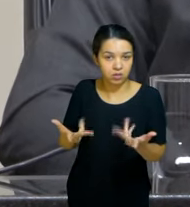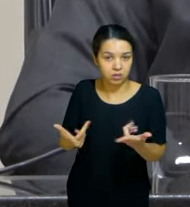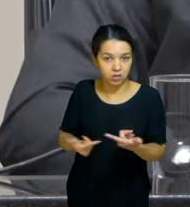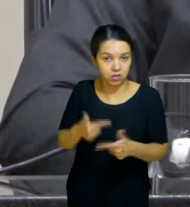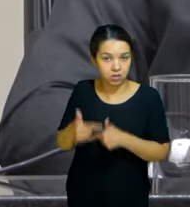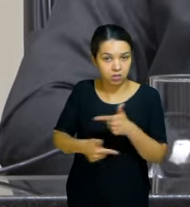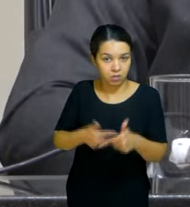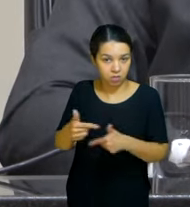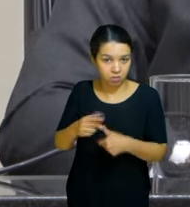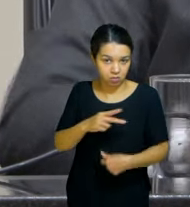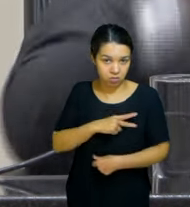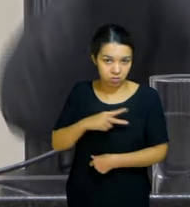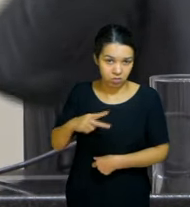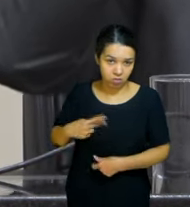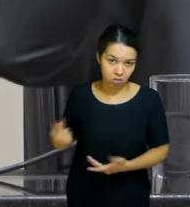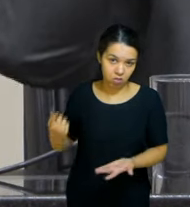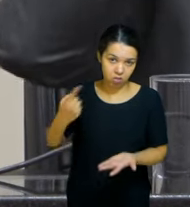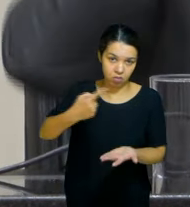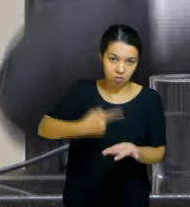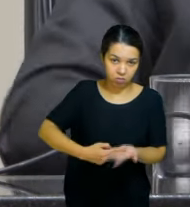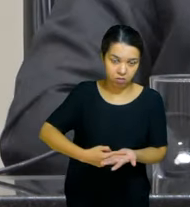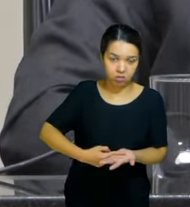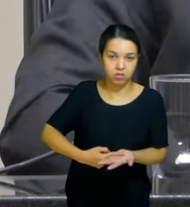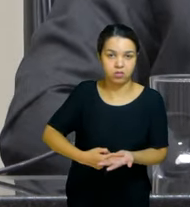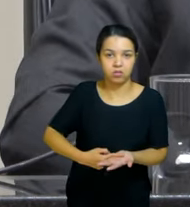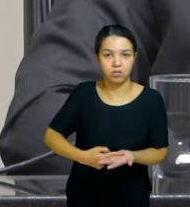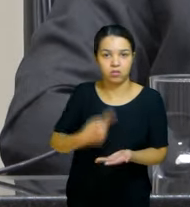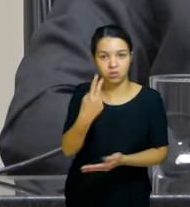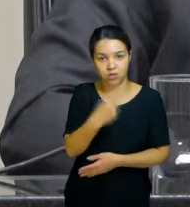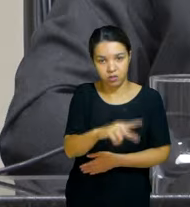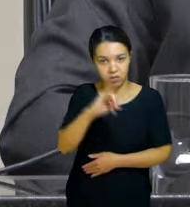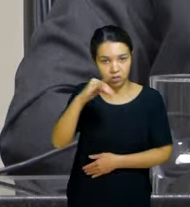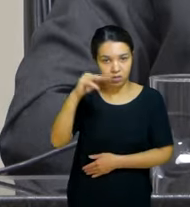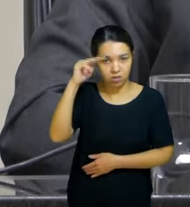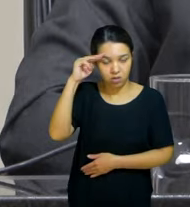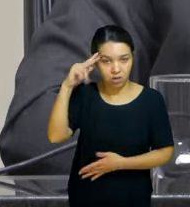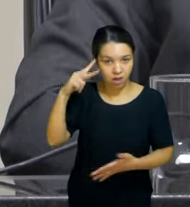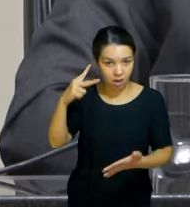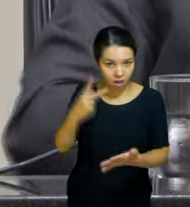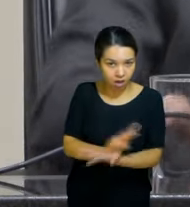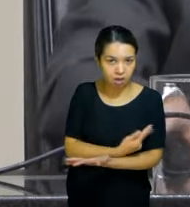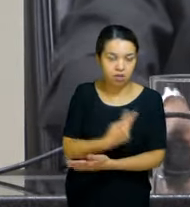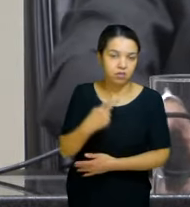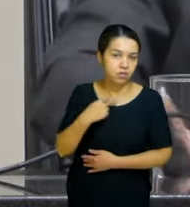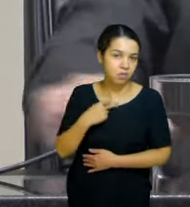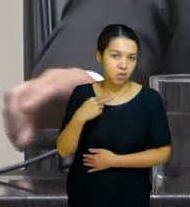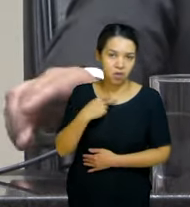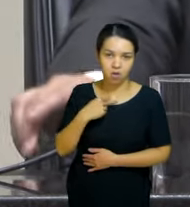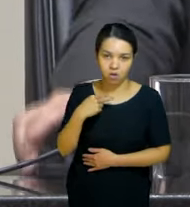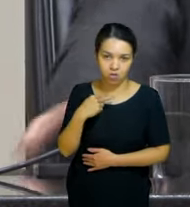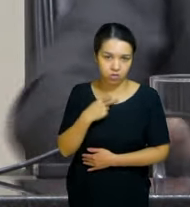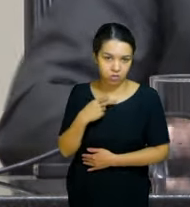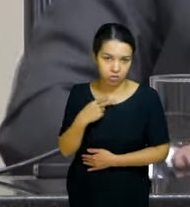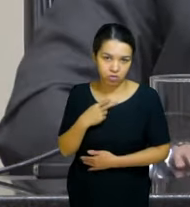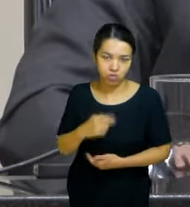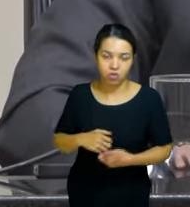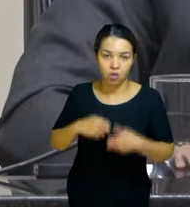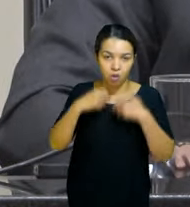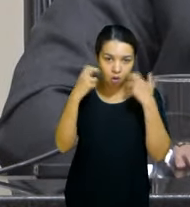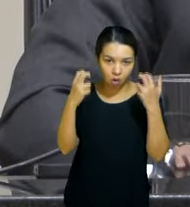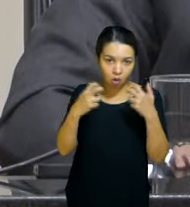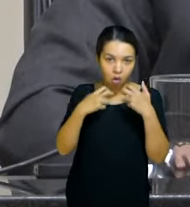governador Jorginho. Não pode errar, não pode falhar, não pode constranger o